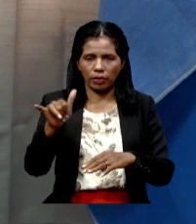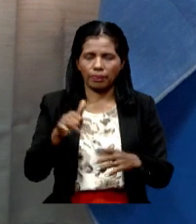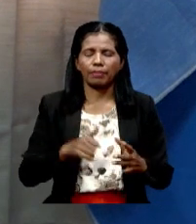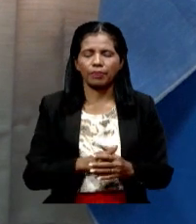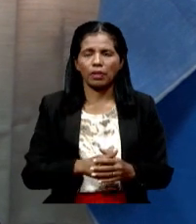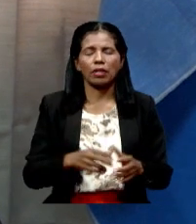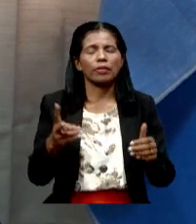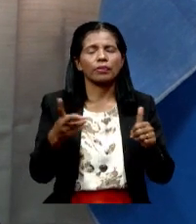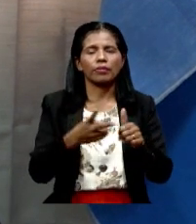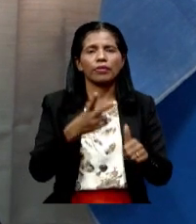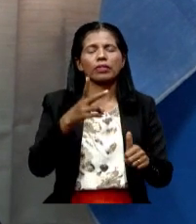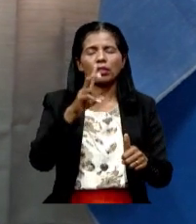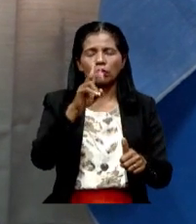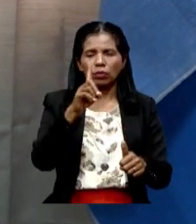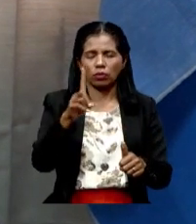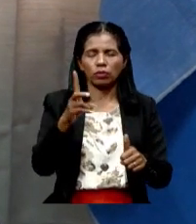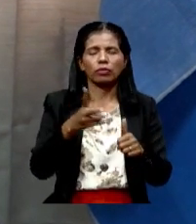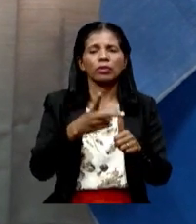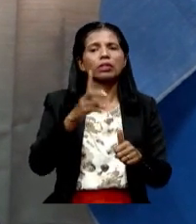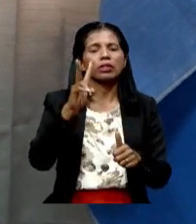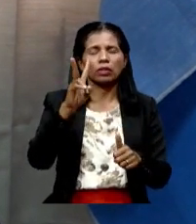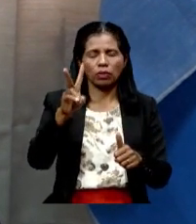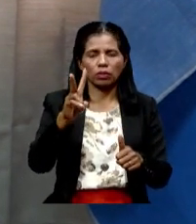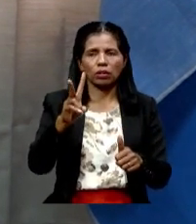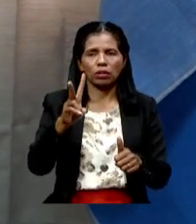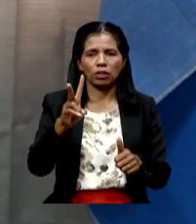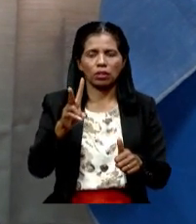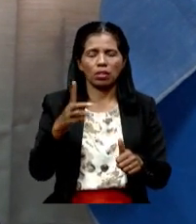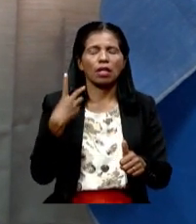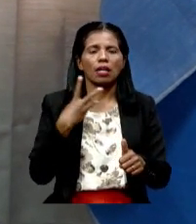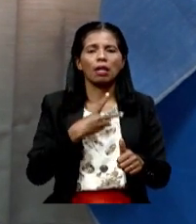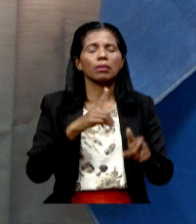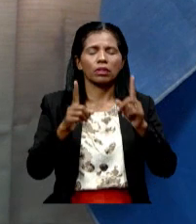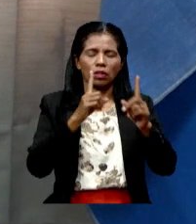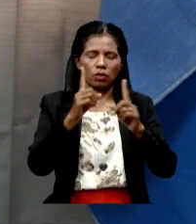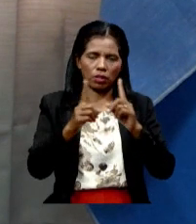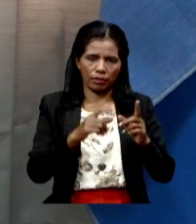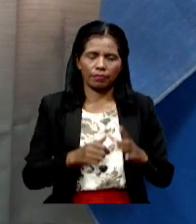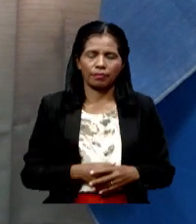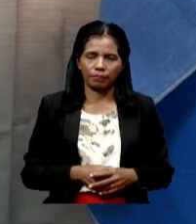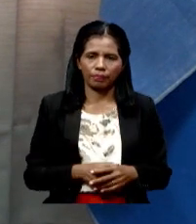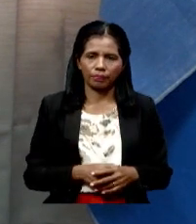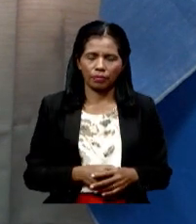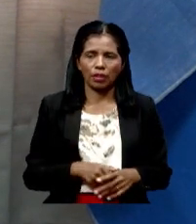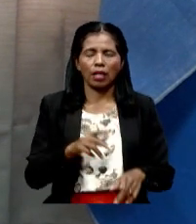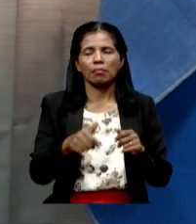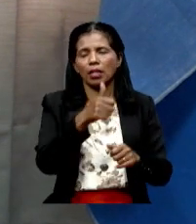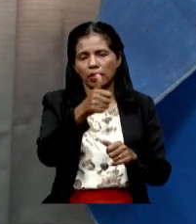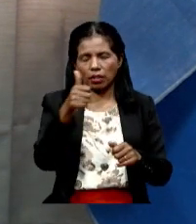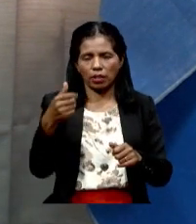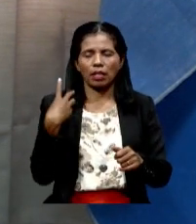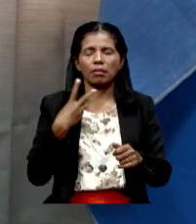um ka vice dois né depende a mi se colia mas be ema a mi heida a tu tama ba hanesam vice